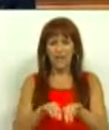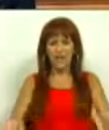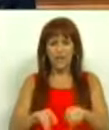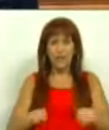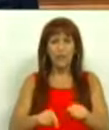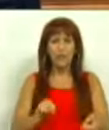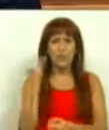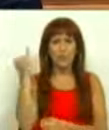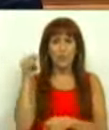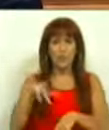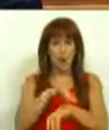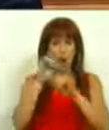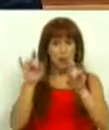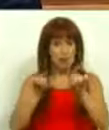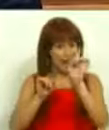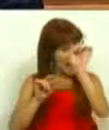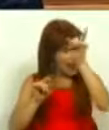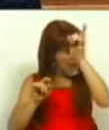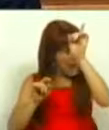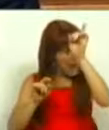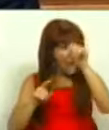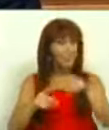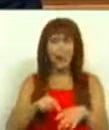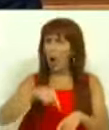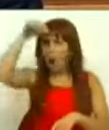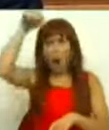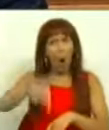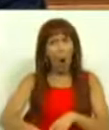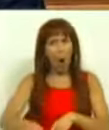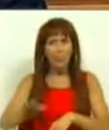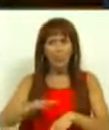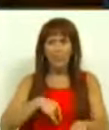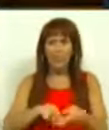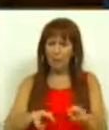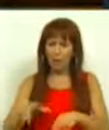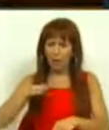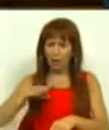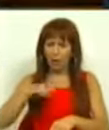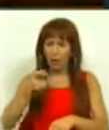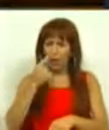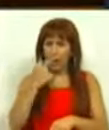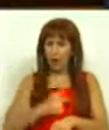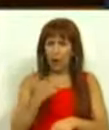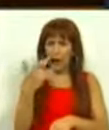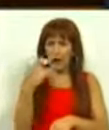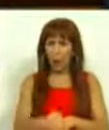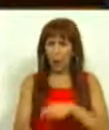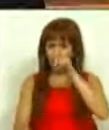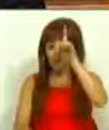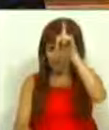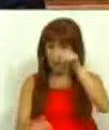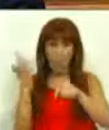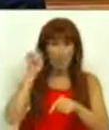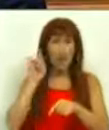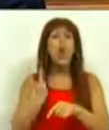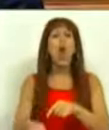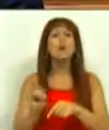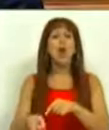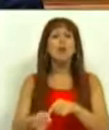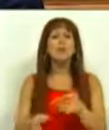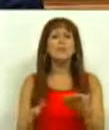a instituição hospitalar em causa prontamente procedeu à correção do erro em causa, sendo que o valor